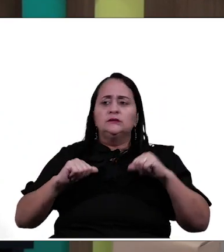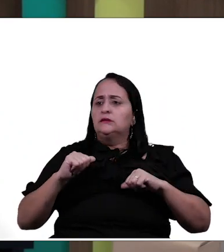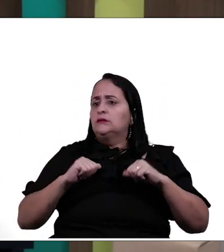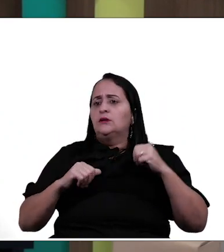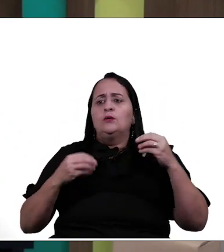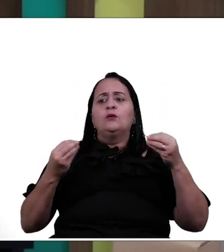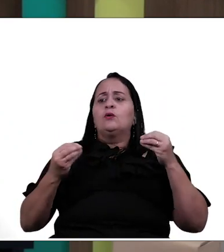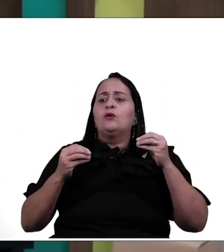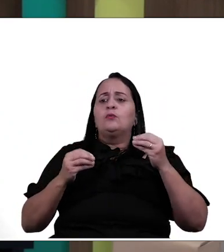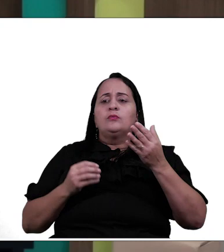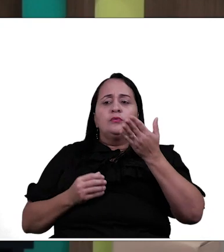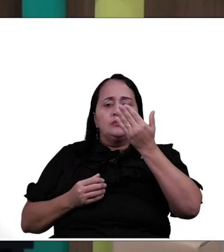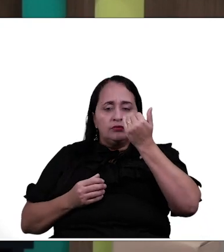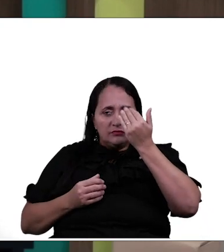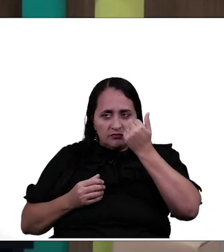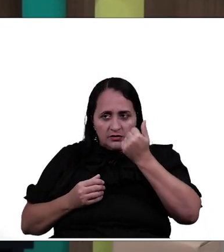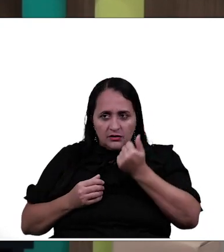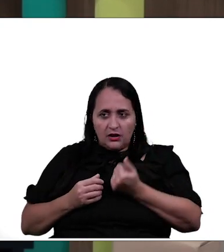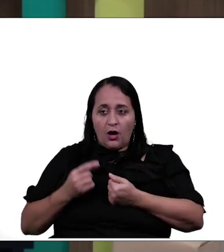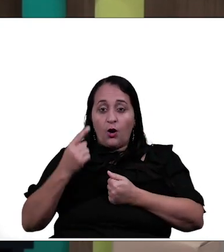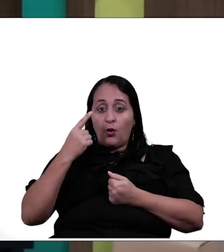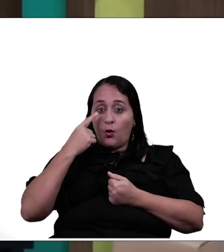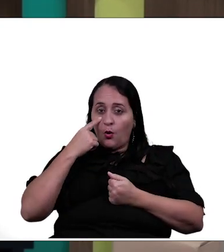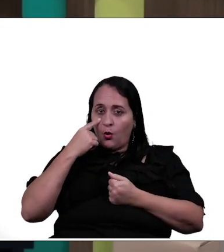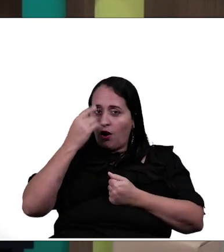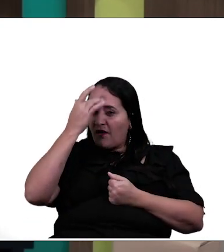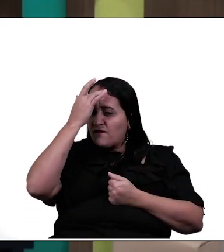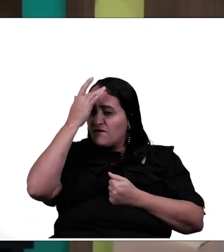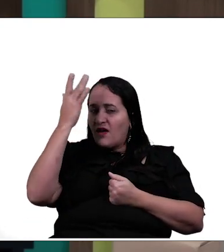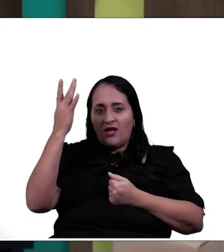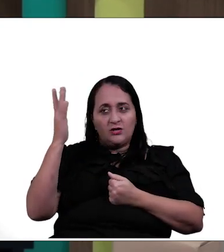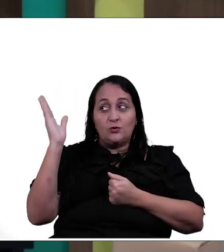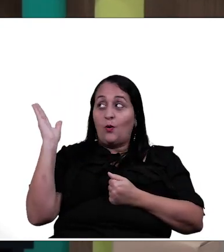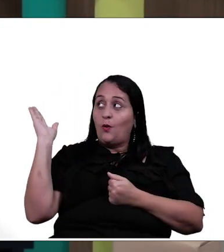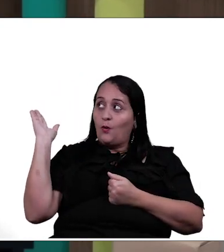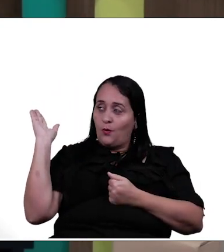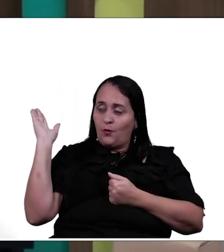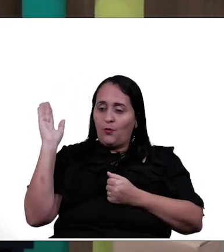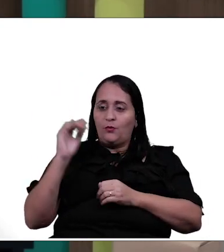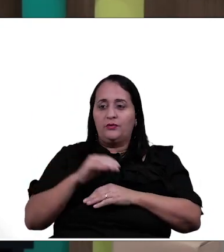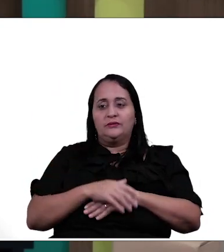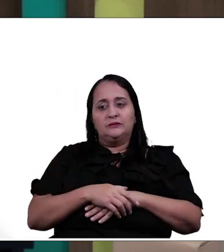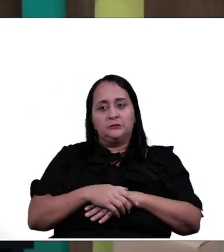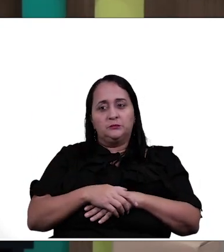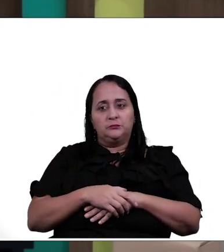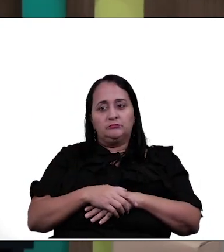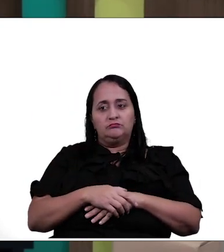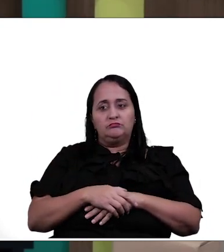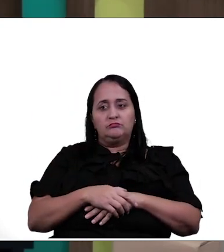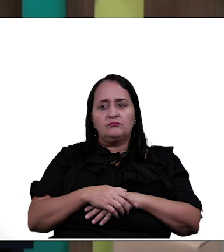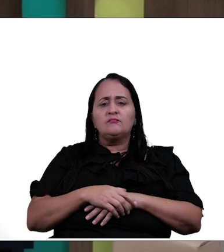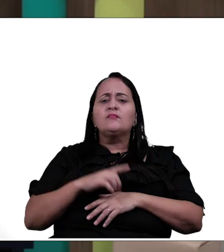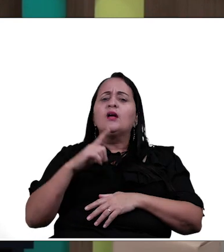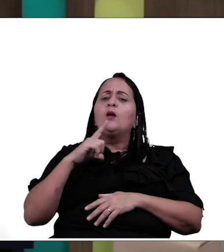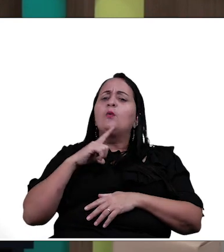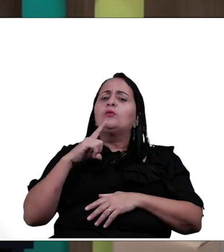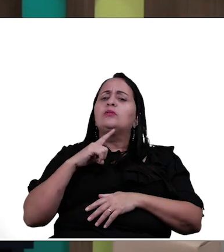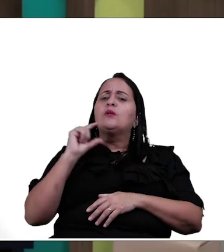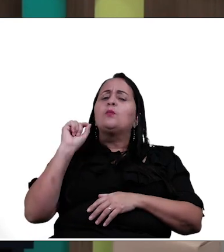período 5? Apenas um algarismo no período, então eu vou ter